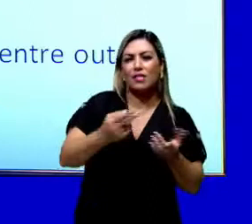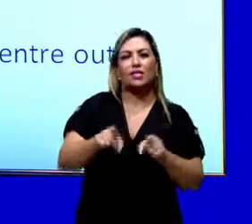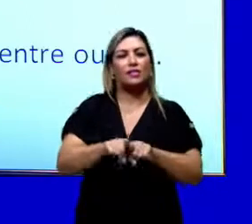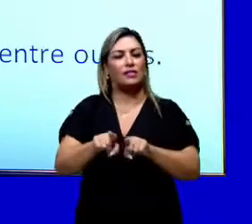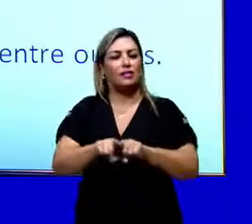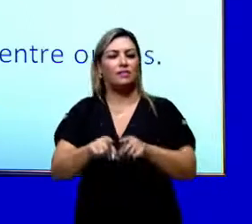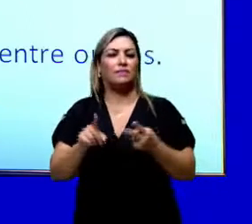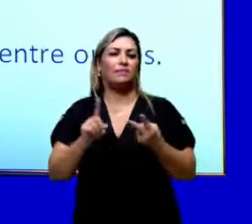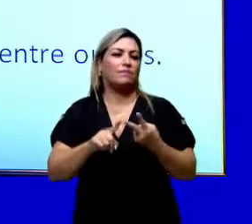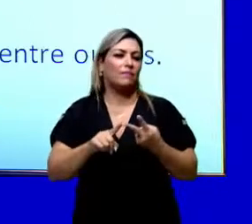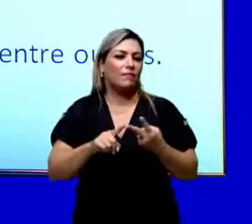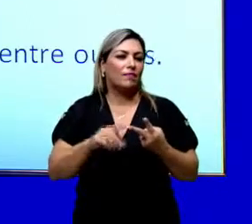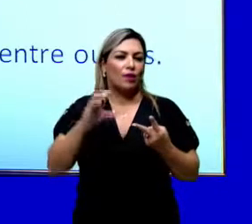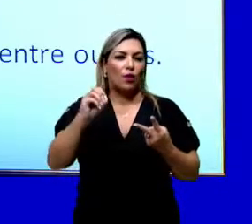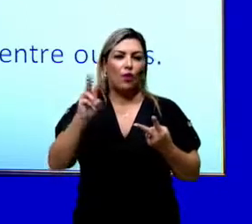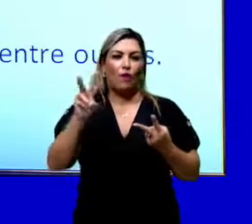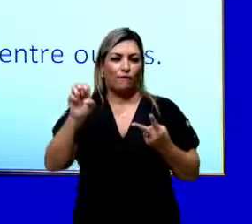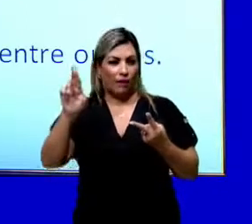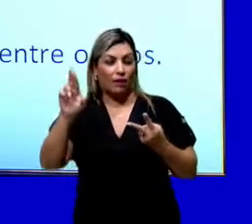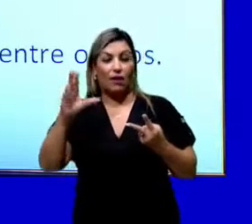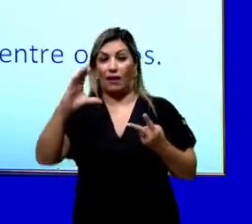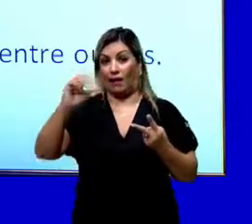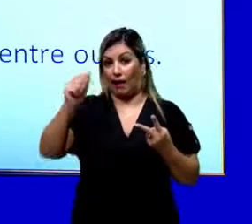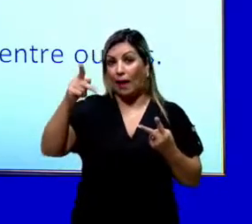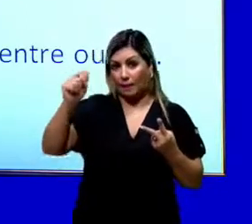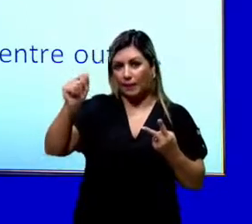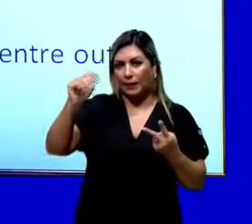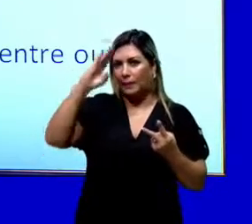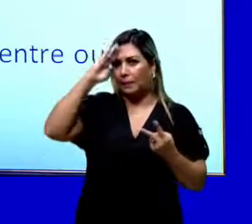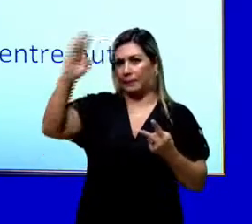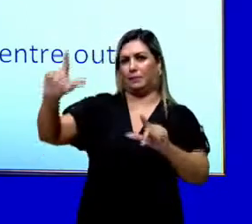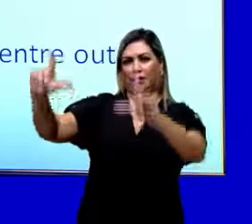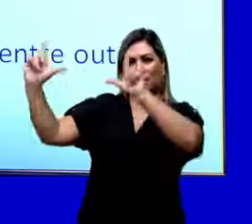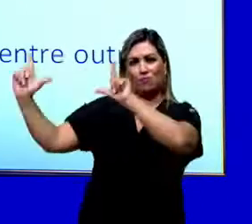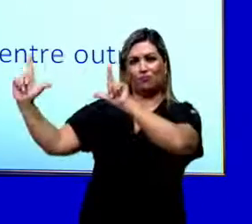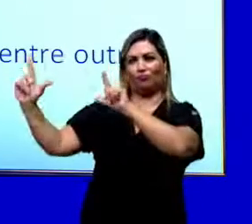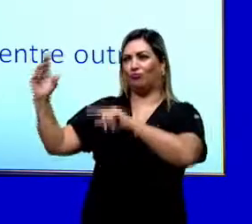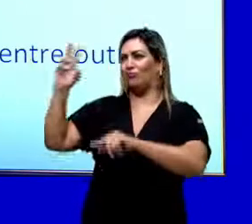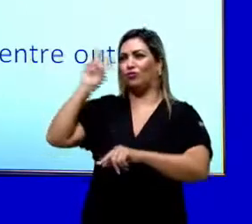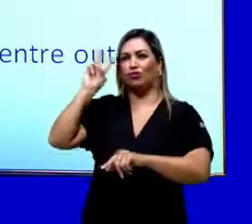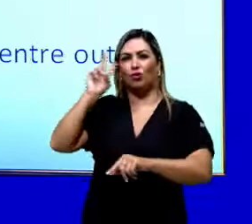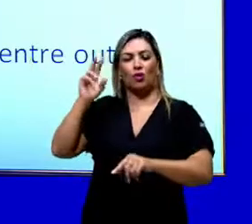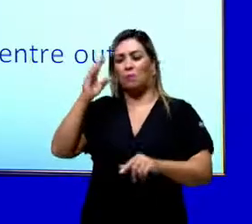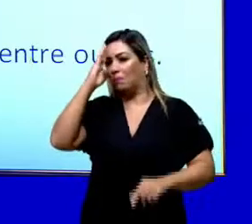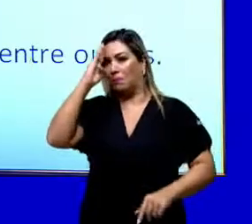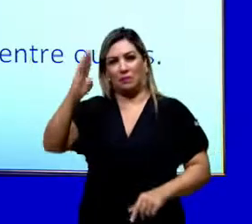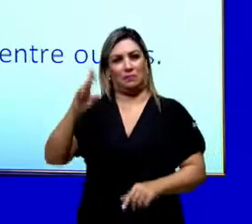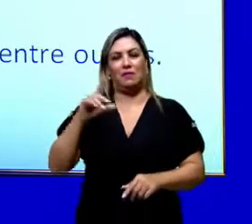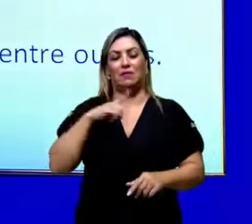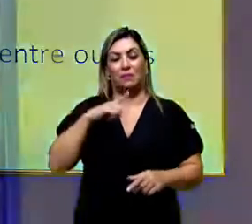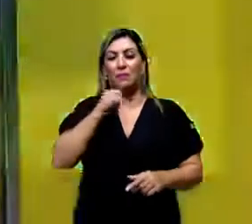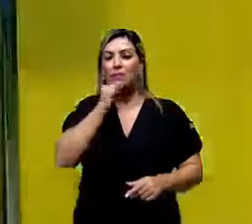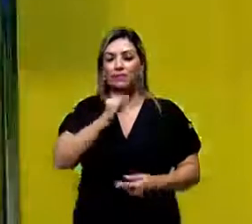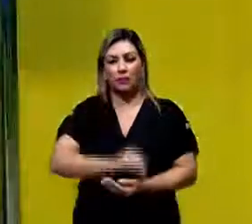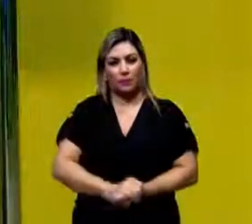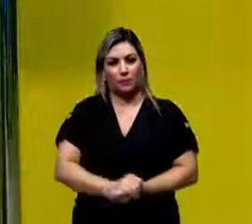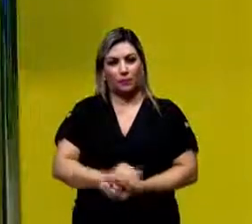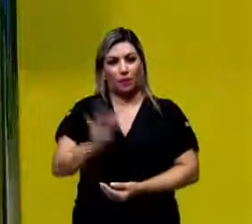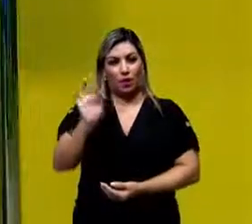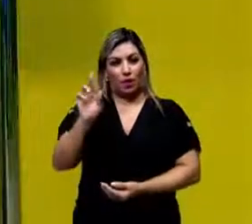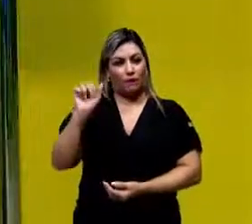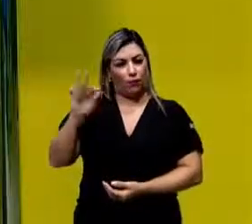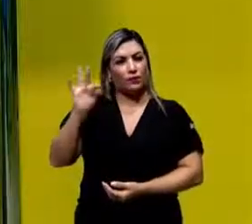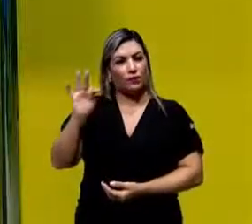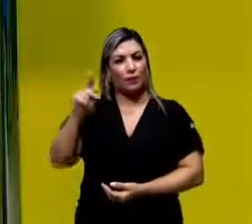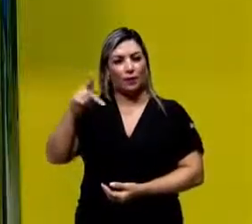cover Nick é a capa e que eles podem chamar de covers Ore interessante o que ela geralmente a